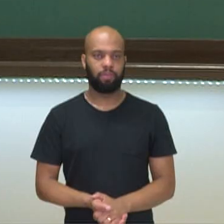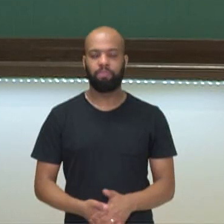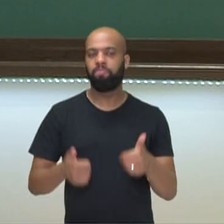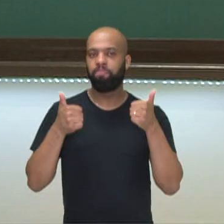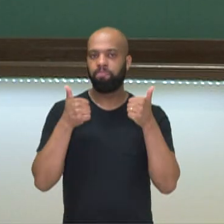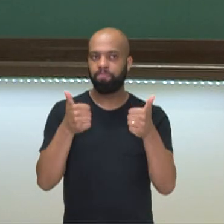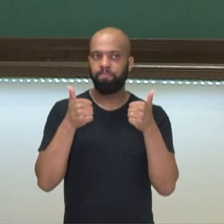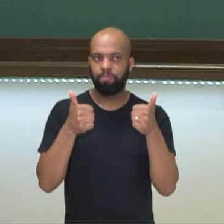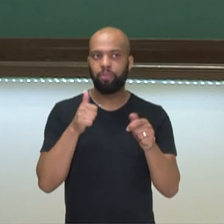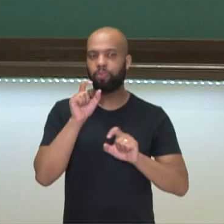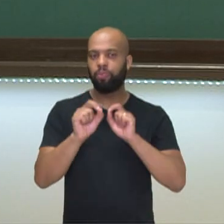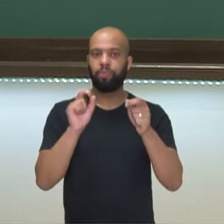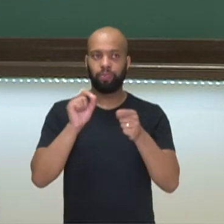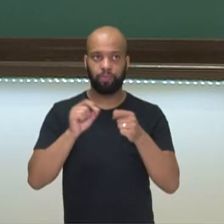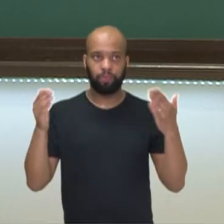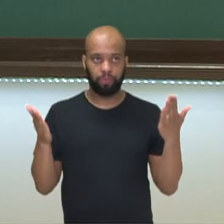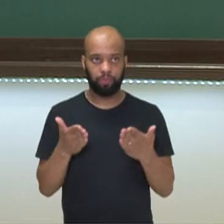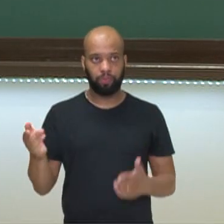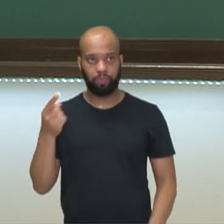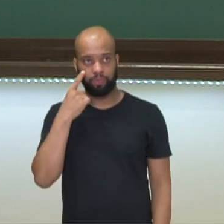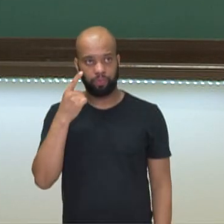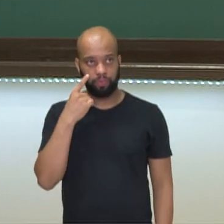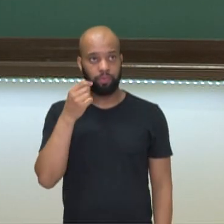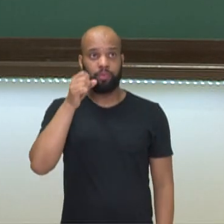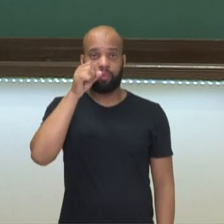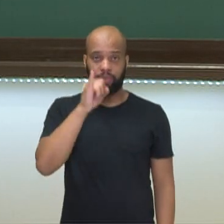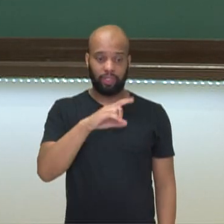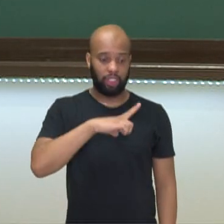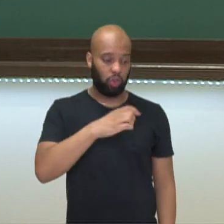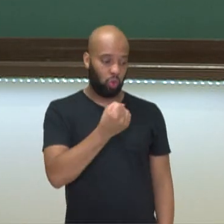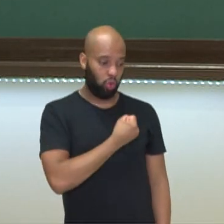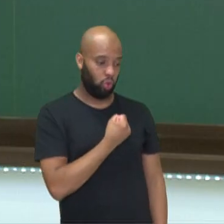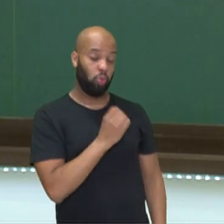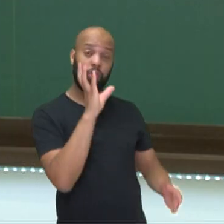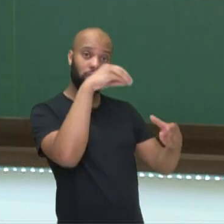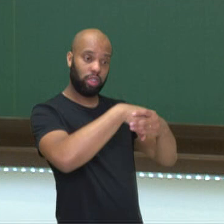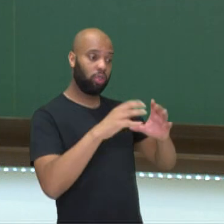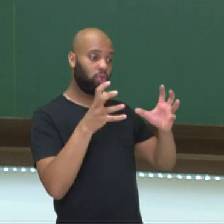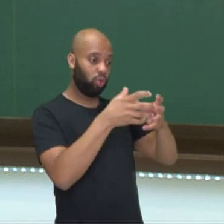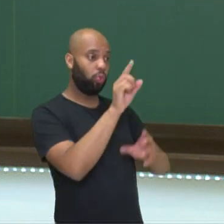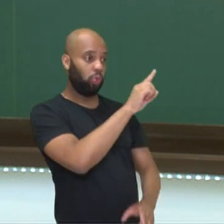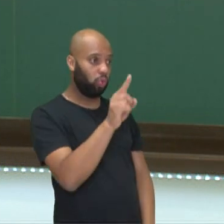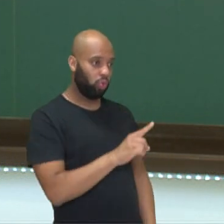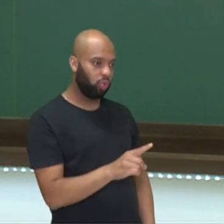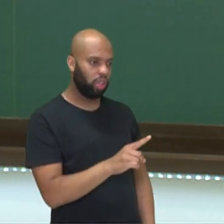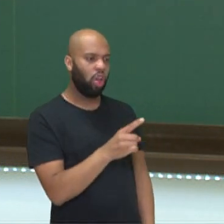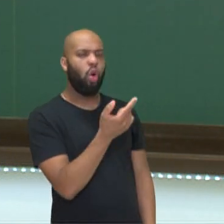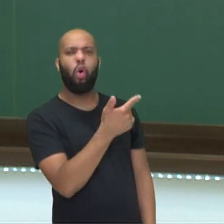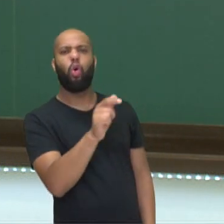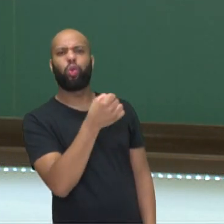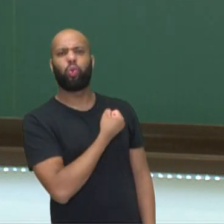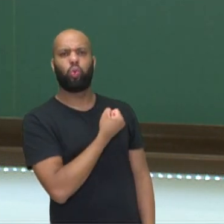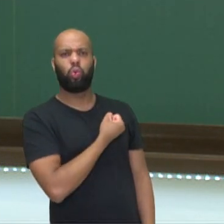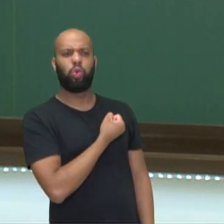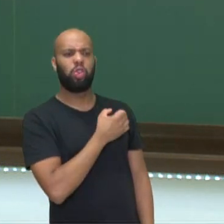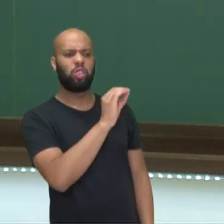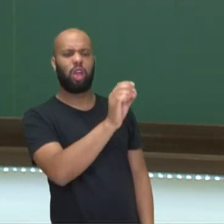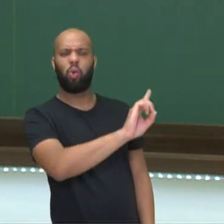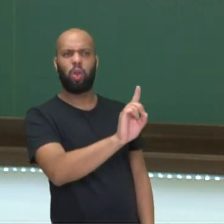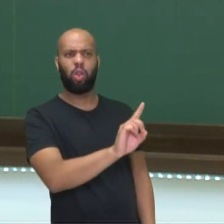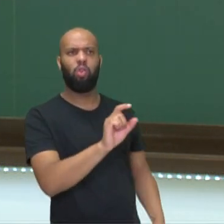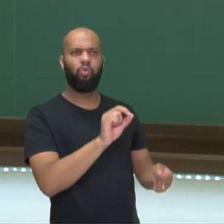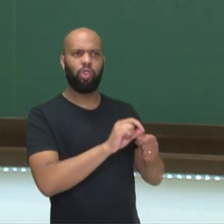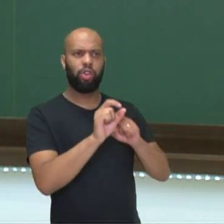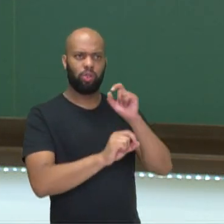Muito bem, pessoal. Então, o que a gente faz agora? Ó, se a minha parte inteira for diferente de zero, o que eu vou fazer? Eu vou somar a parte inteira com a